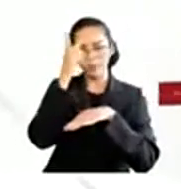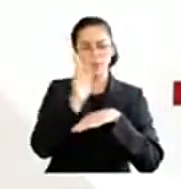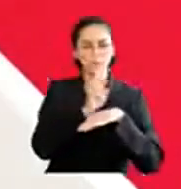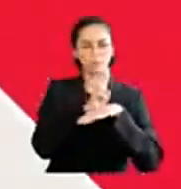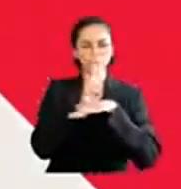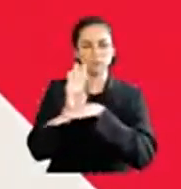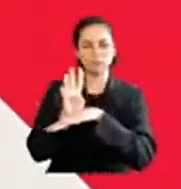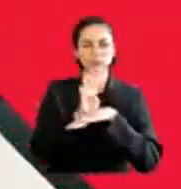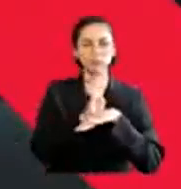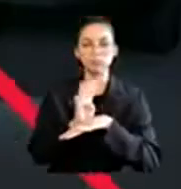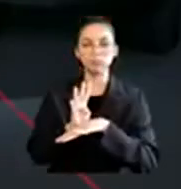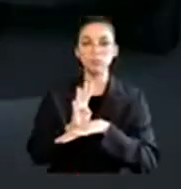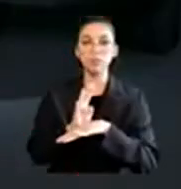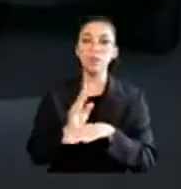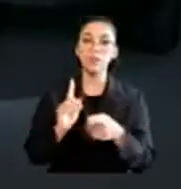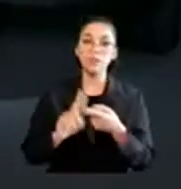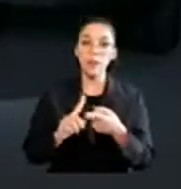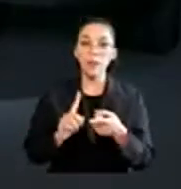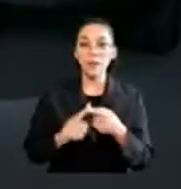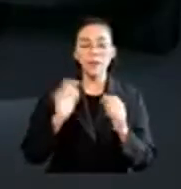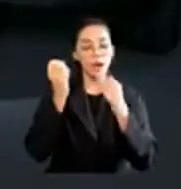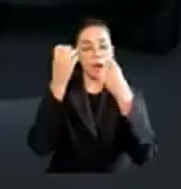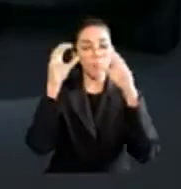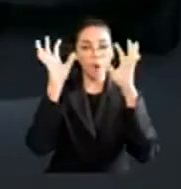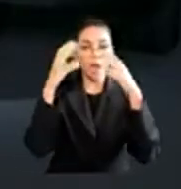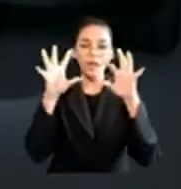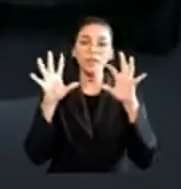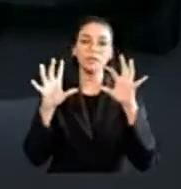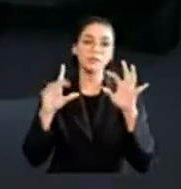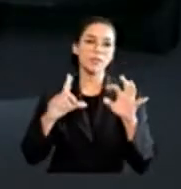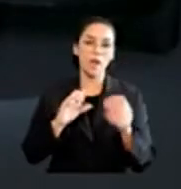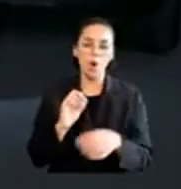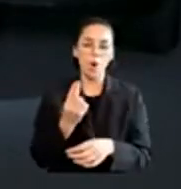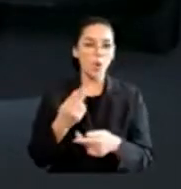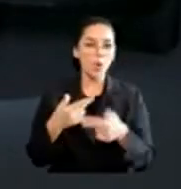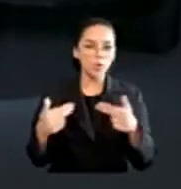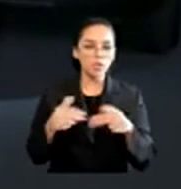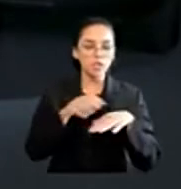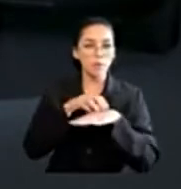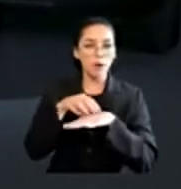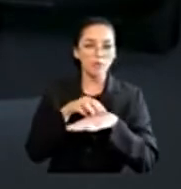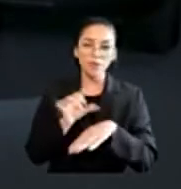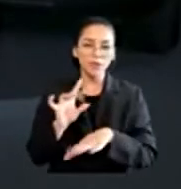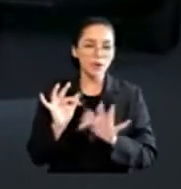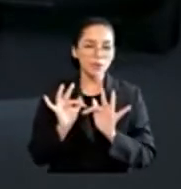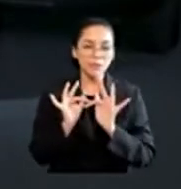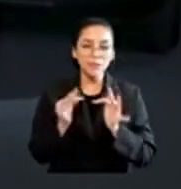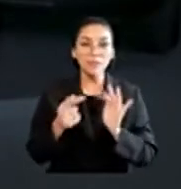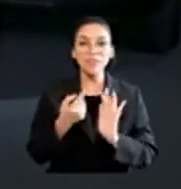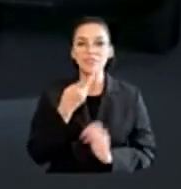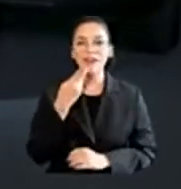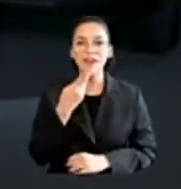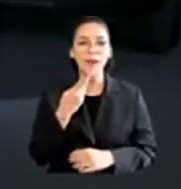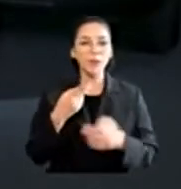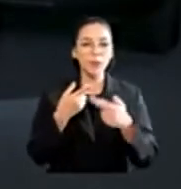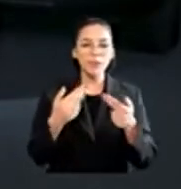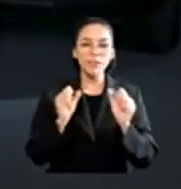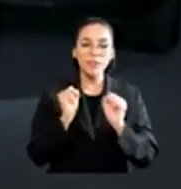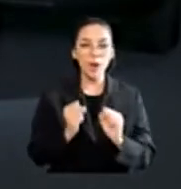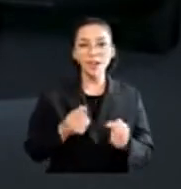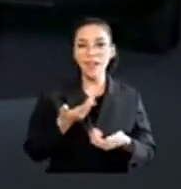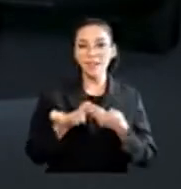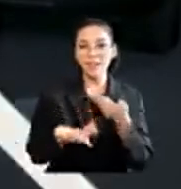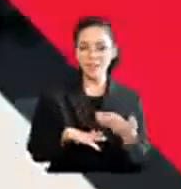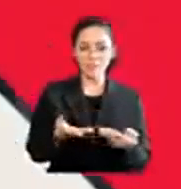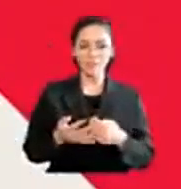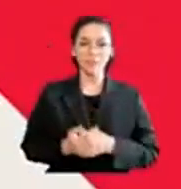só para citar algumas das soluções que o novo Fiat Scudo pode atender. Quero enfatizar para vocês que essa van pode ser